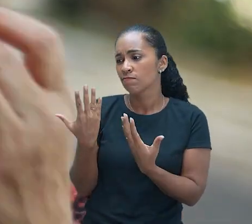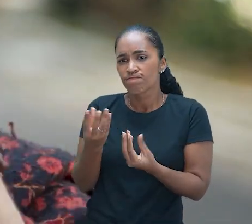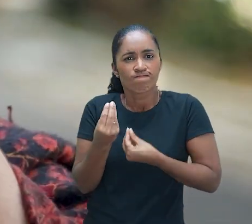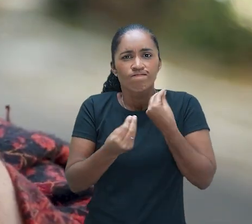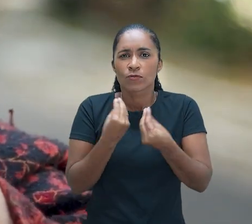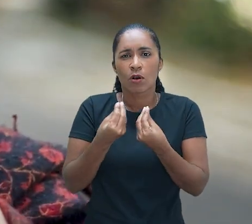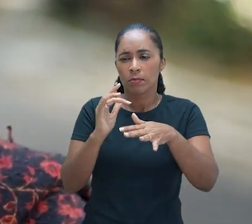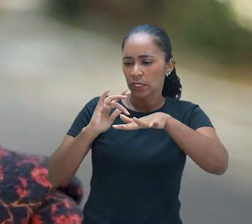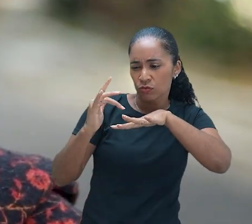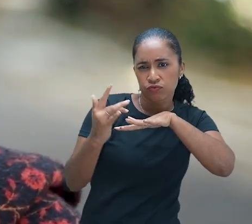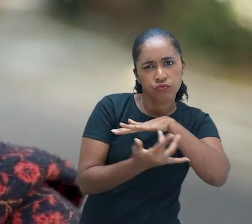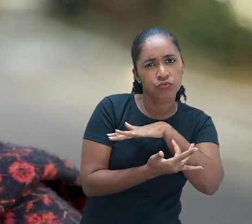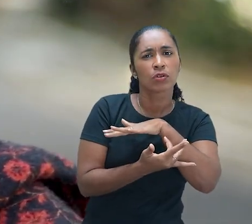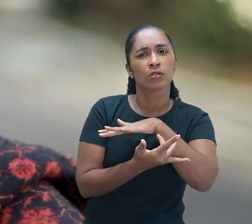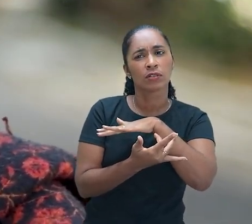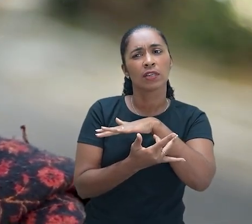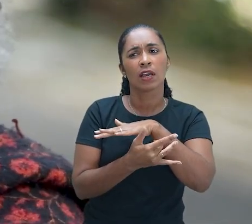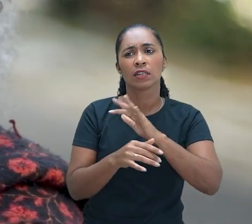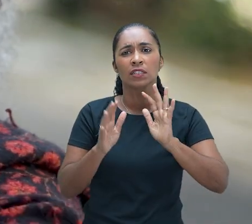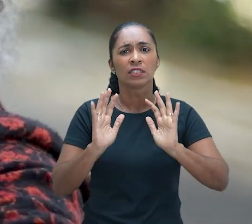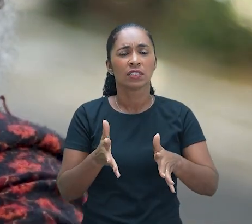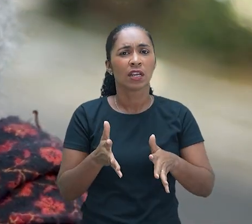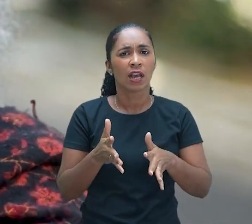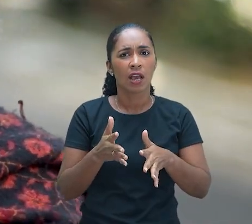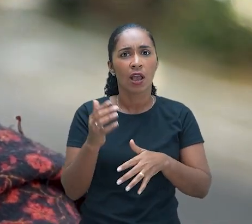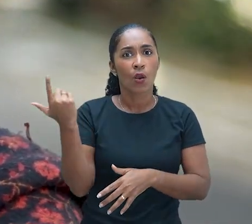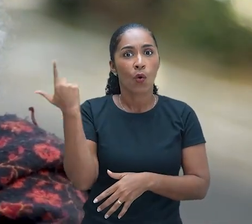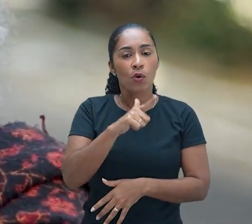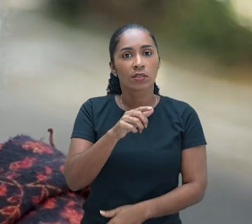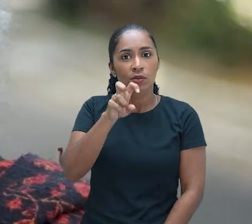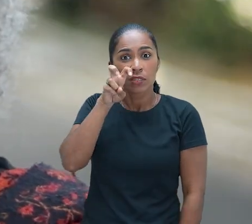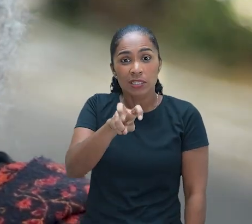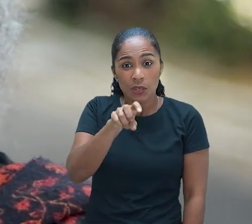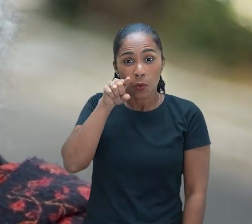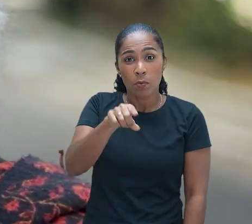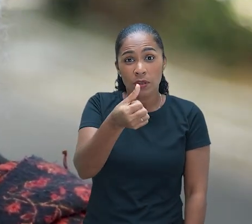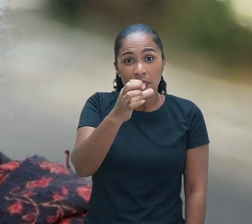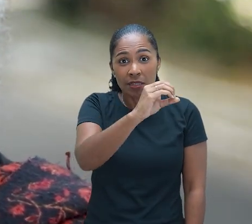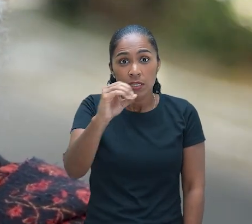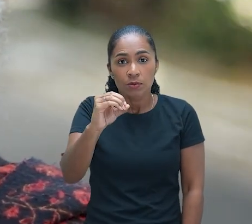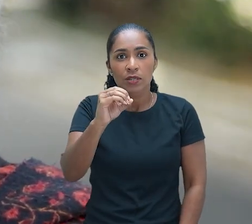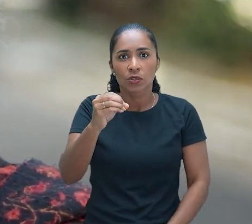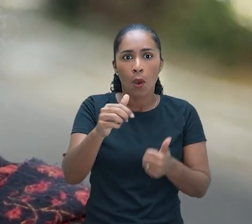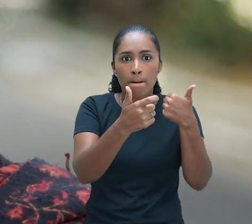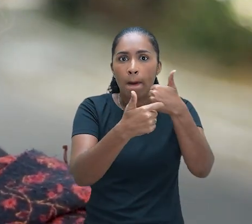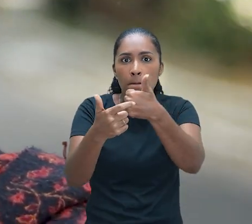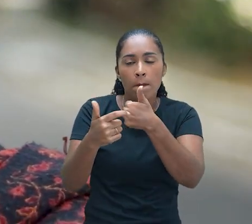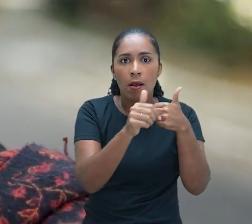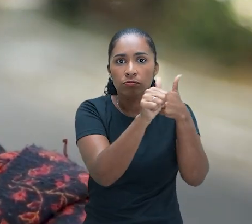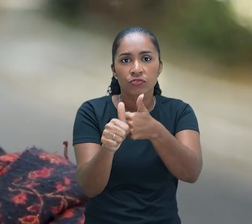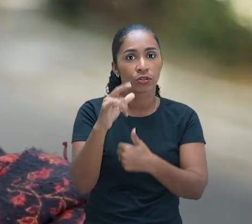éramos poucos, onde a gente não tem uma rede social grande e tal, teve um dia que a gente alcançou 5.700 pessoas no Instagram.